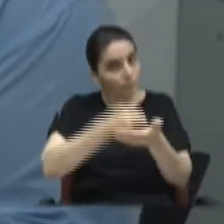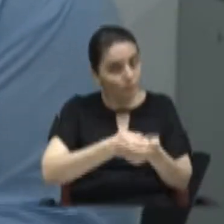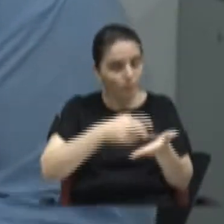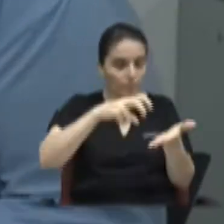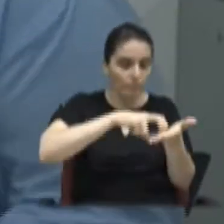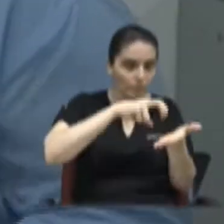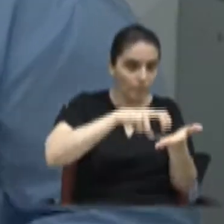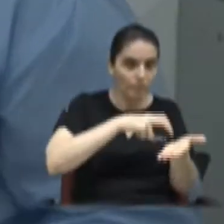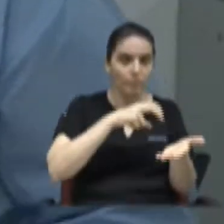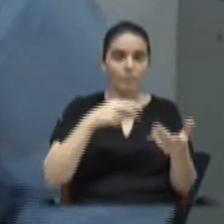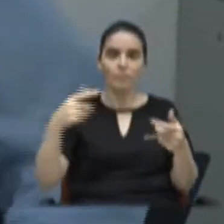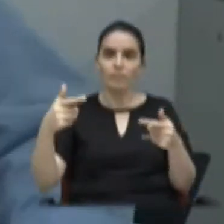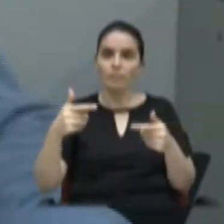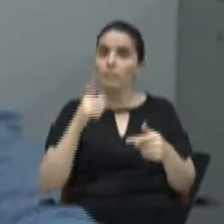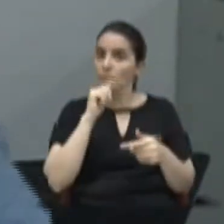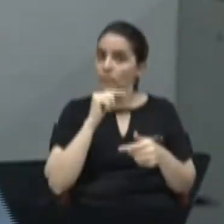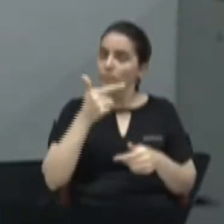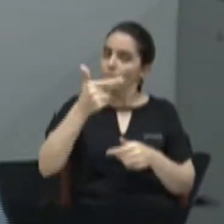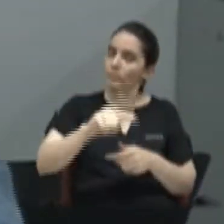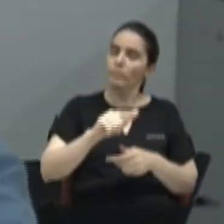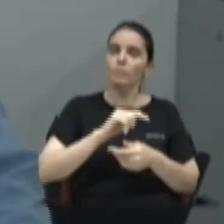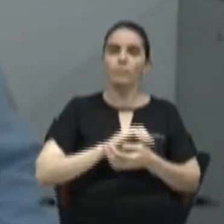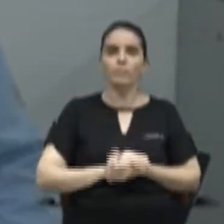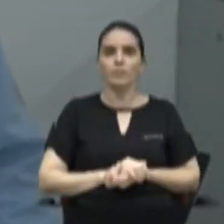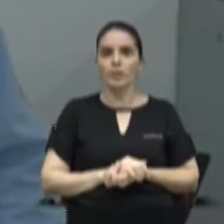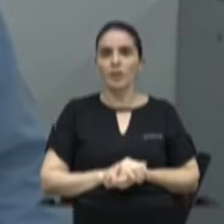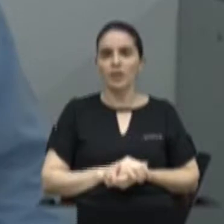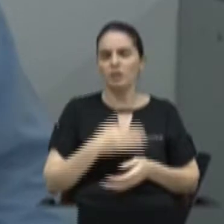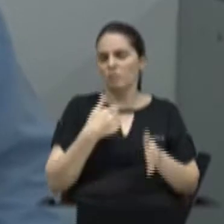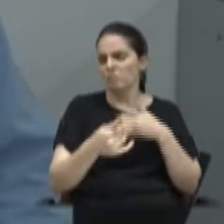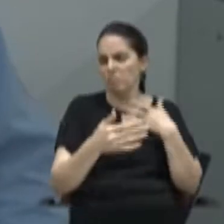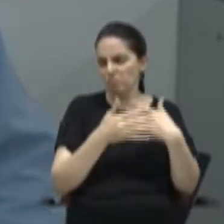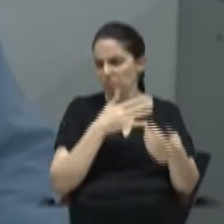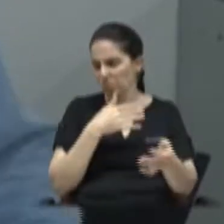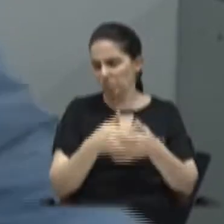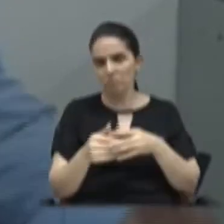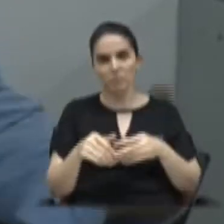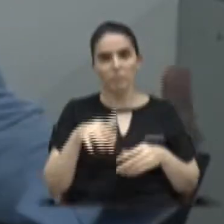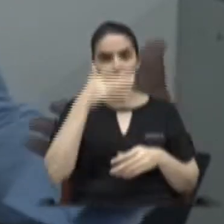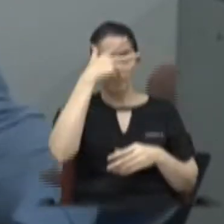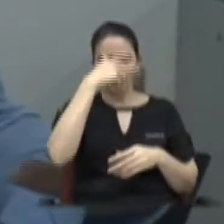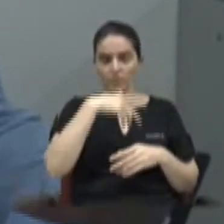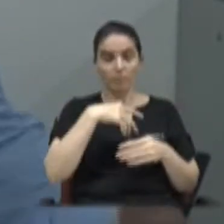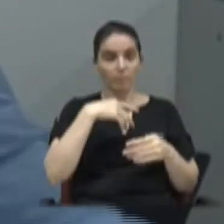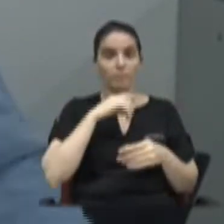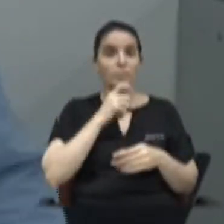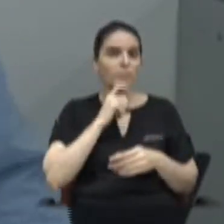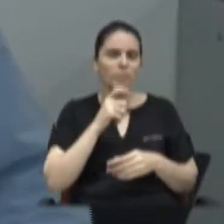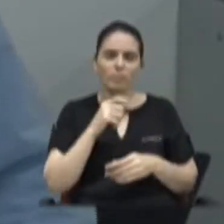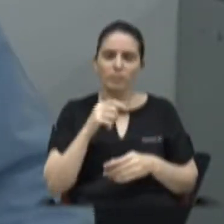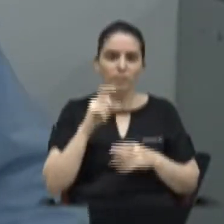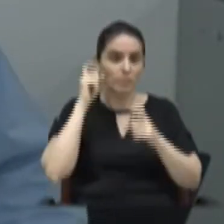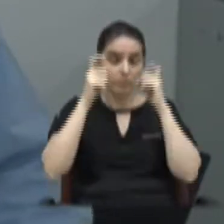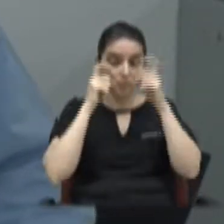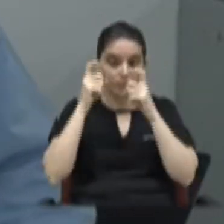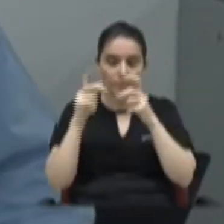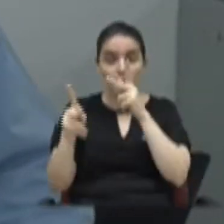Eles não estão nem aí, nem com a população carente. Se nós formos pegar